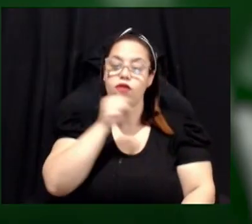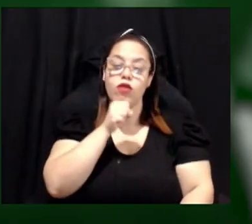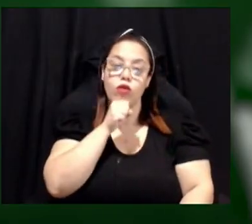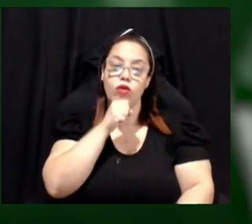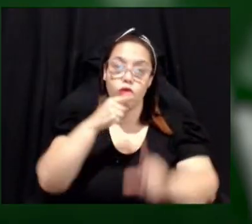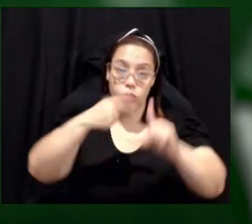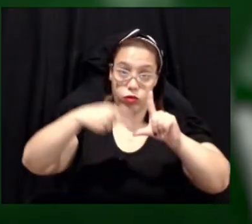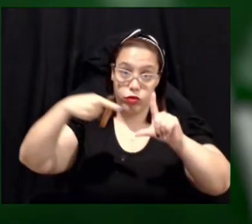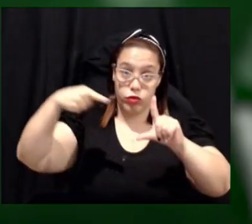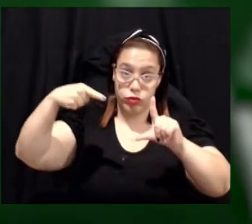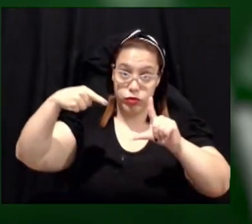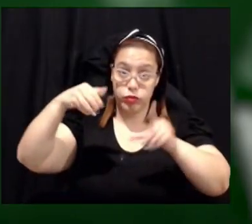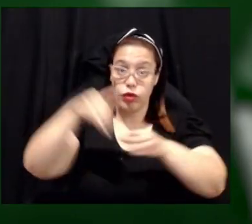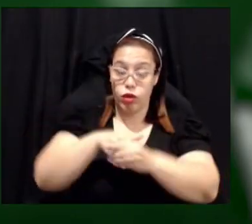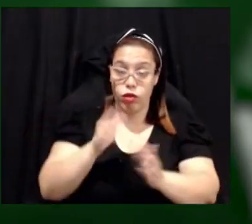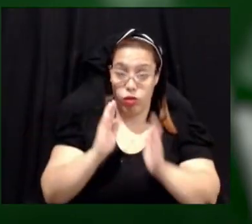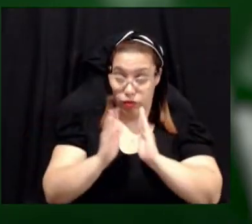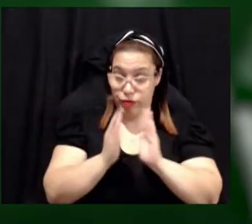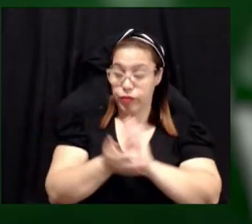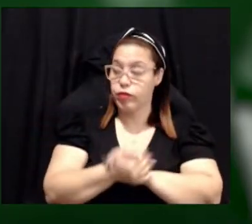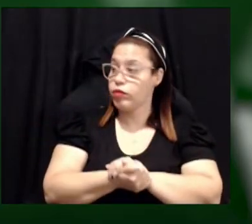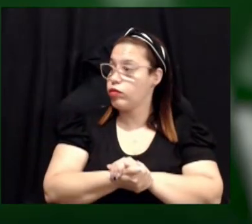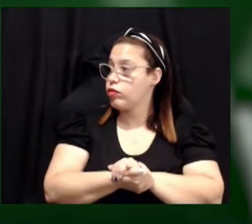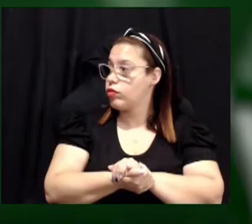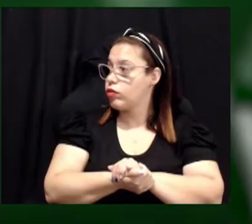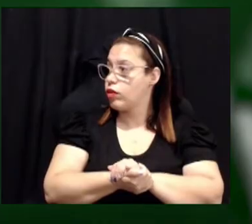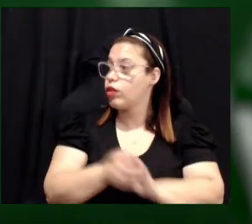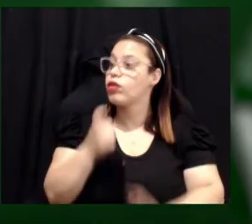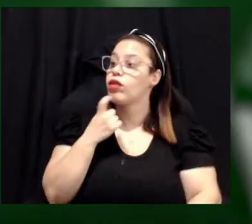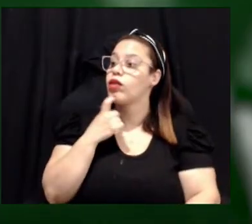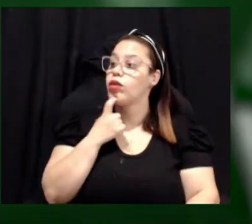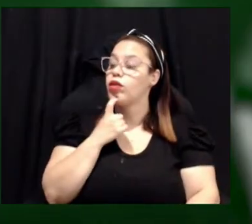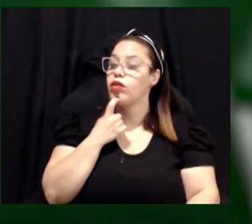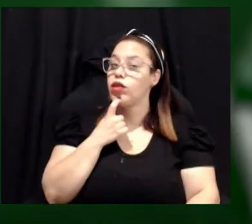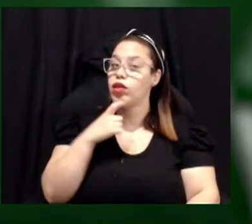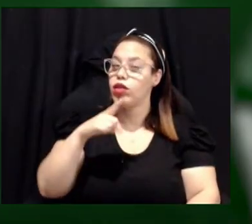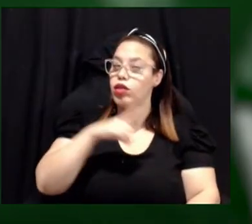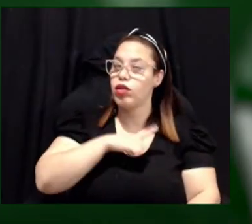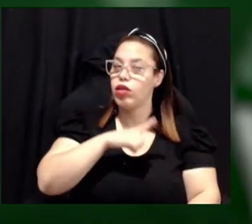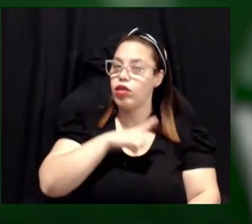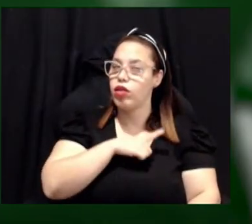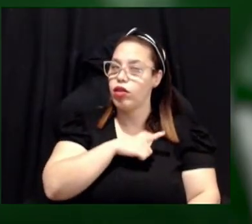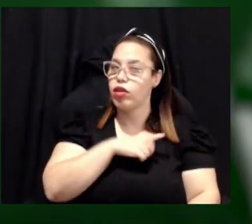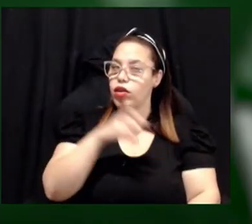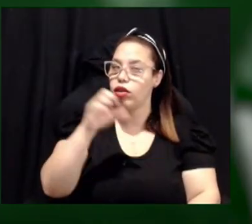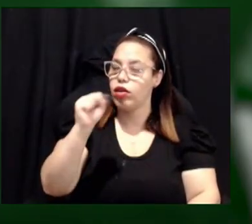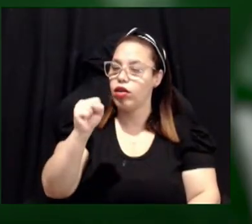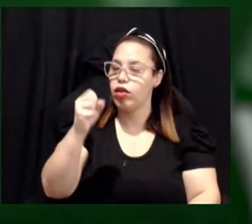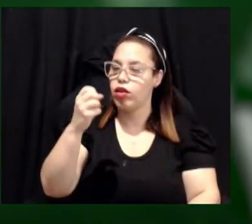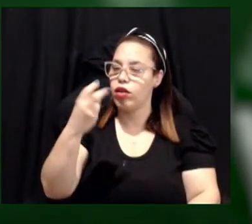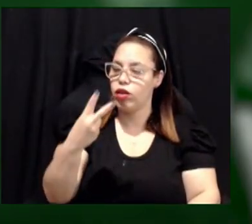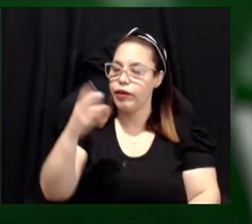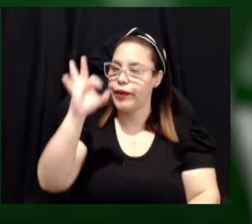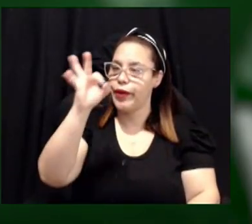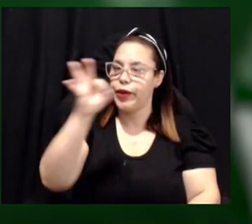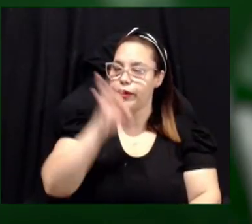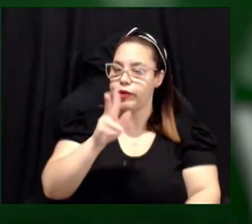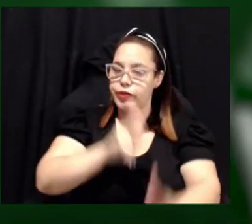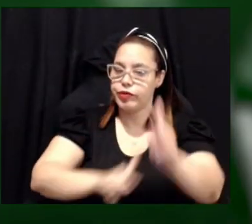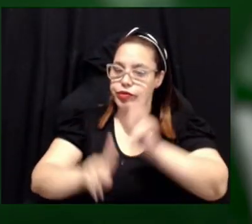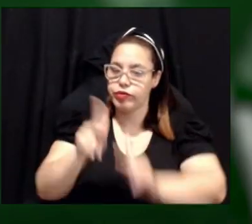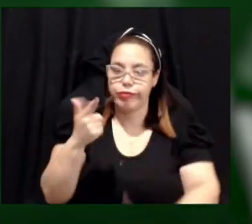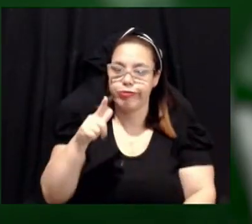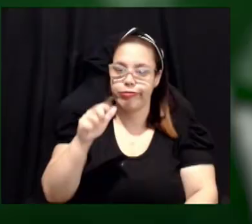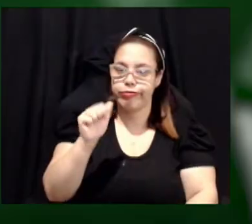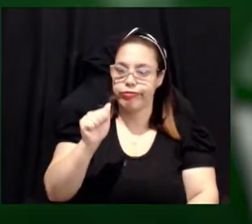Eleitoral, a Campinas tem 83% da população não alfabetizada tem mais